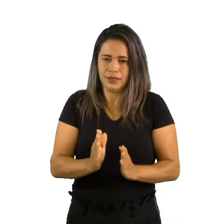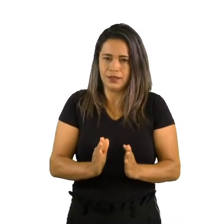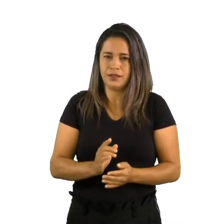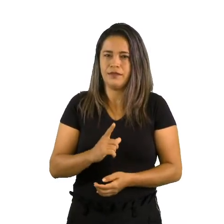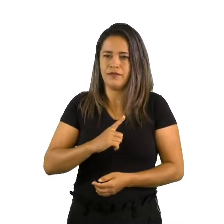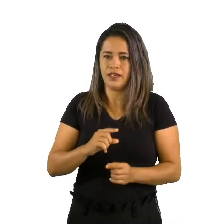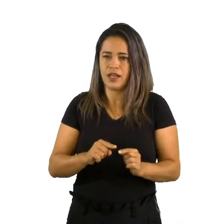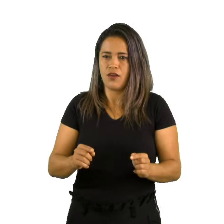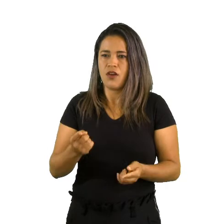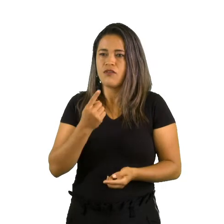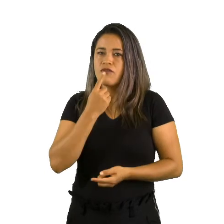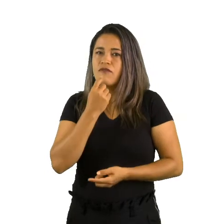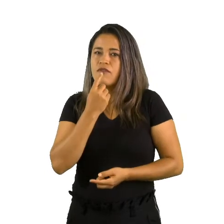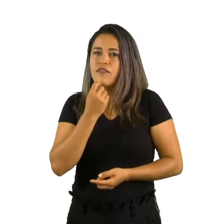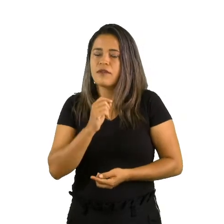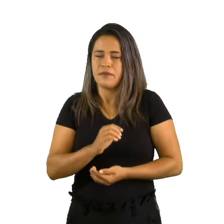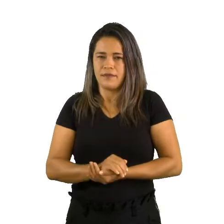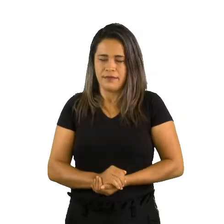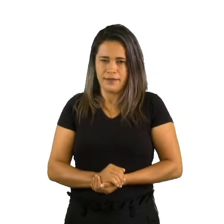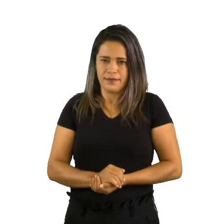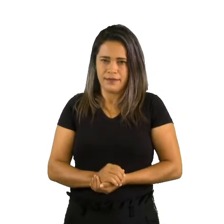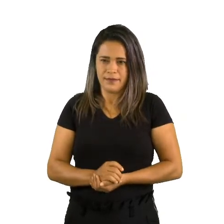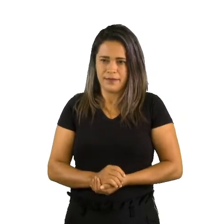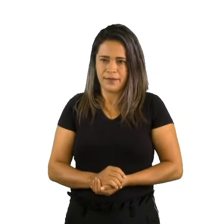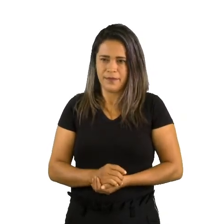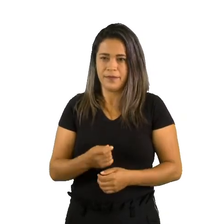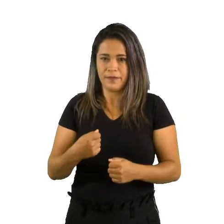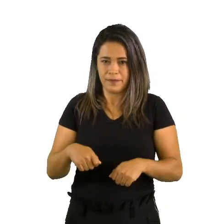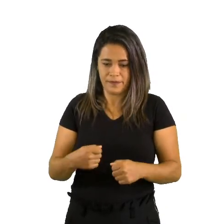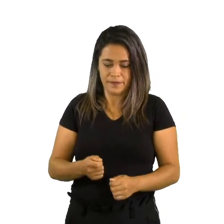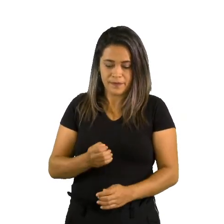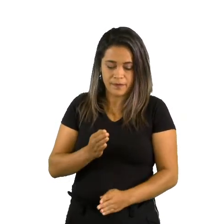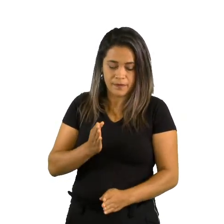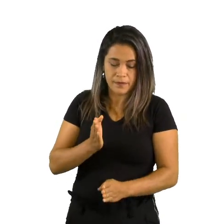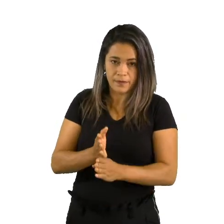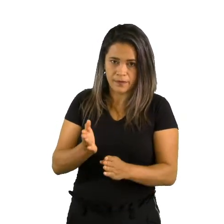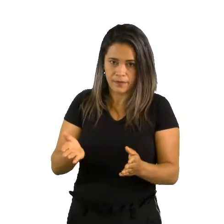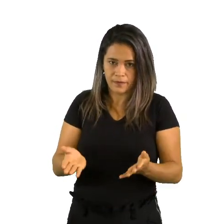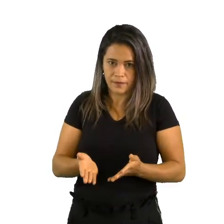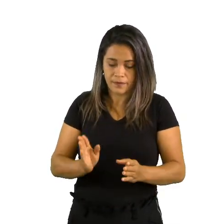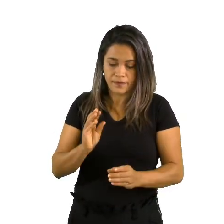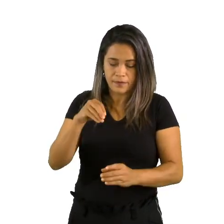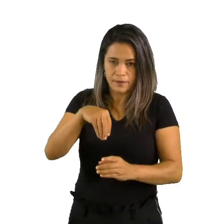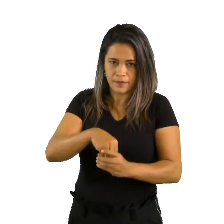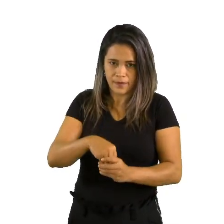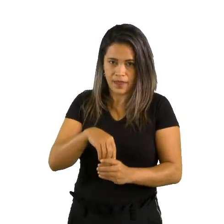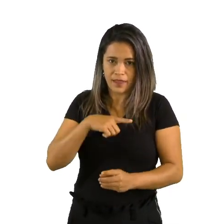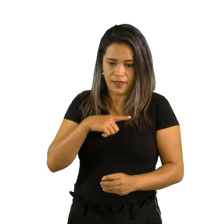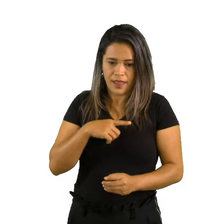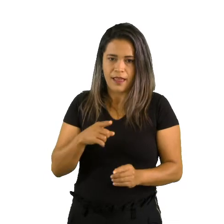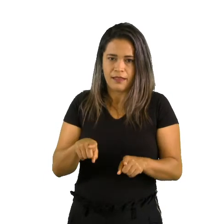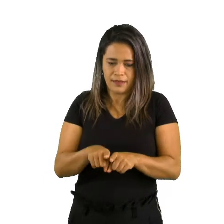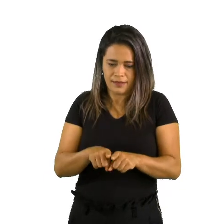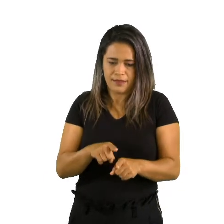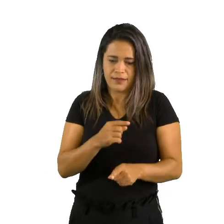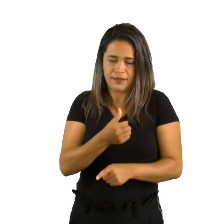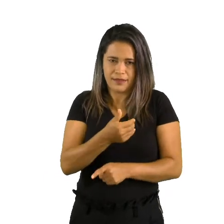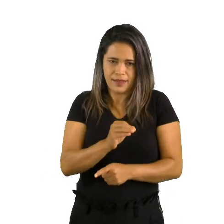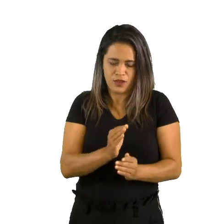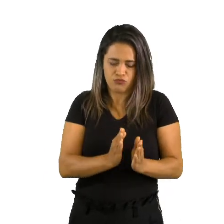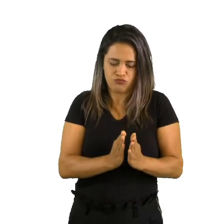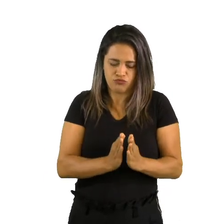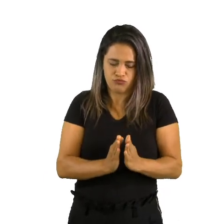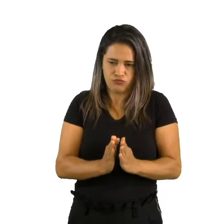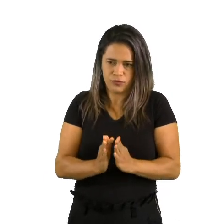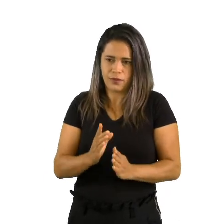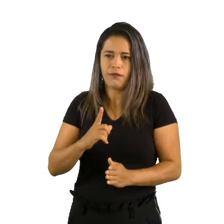pedacinho vermelho que eu marquei aí para vocês. Então, eu preciso localizar aí dentro. Aí dentro tem 10 pedacinhos. Uai, mas não tem,